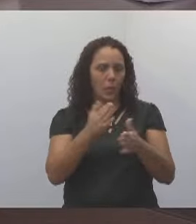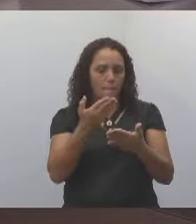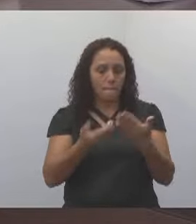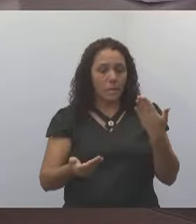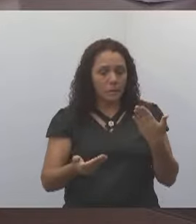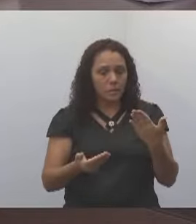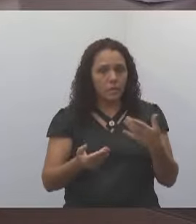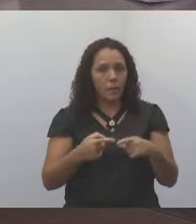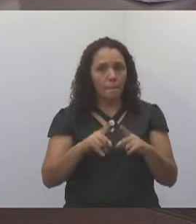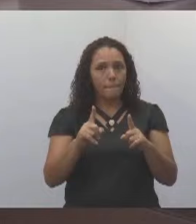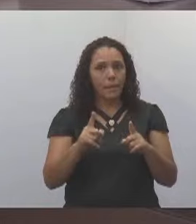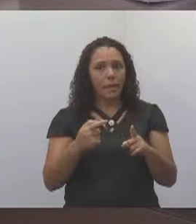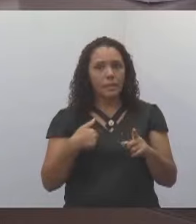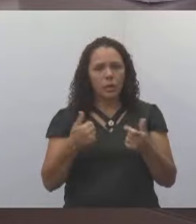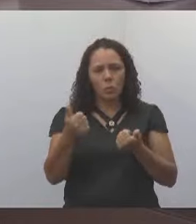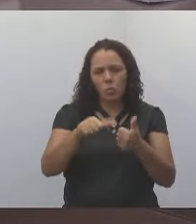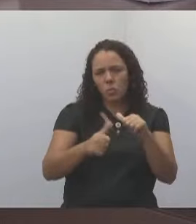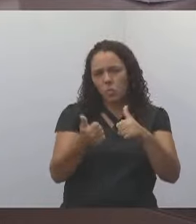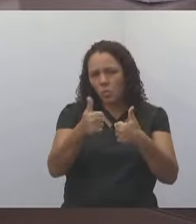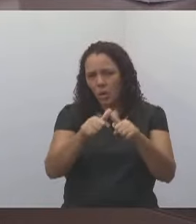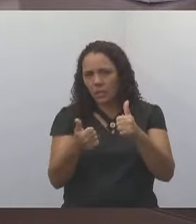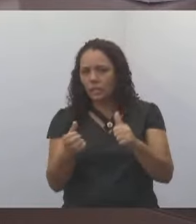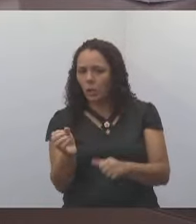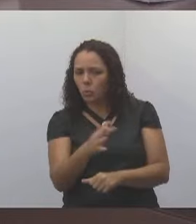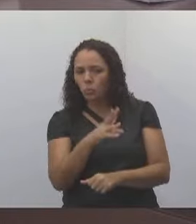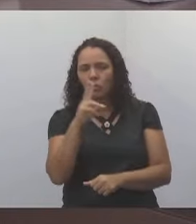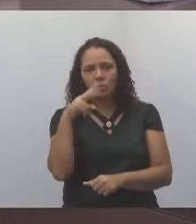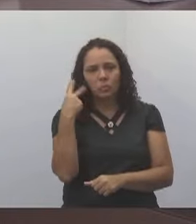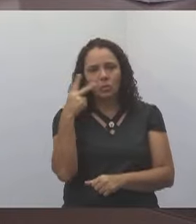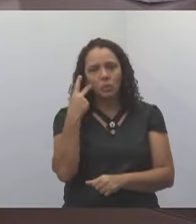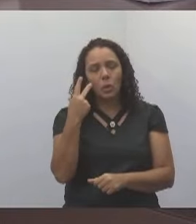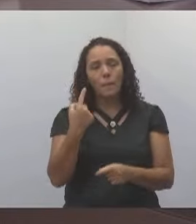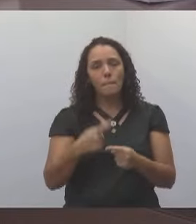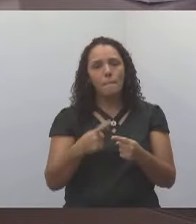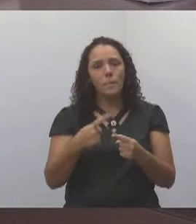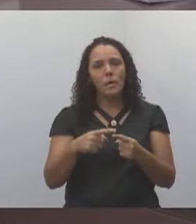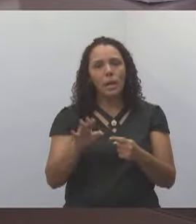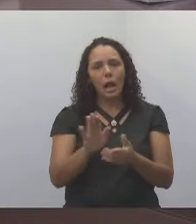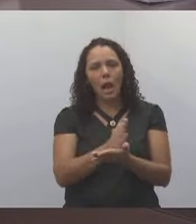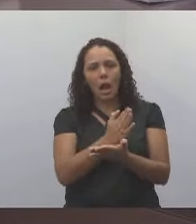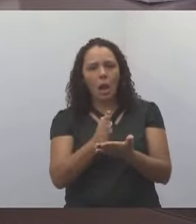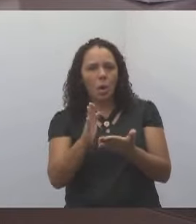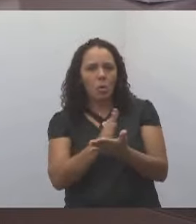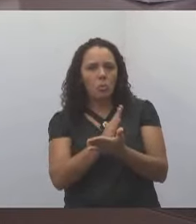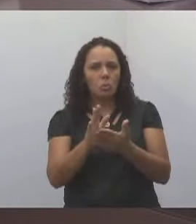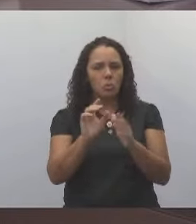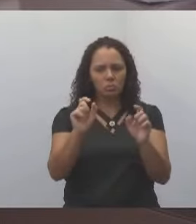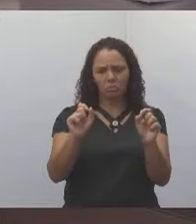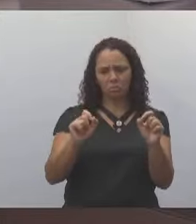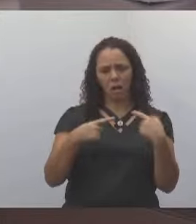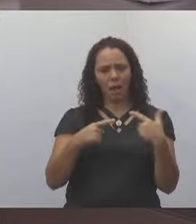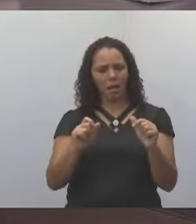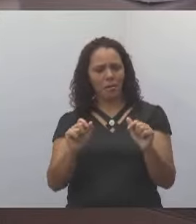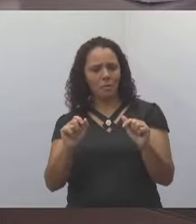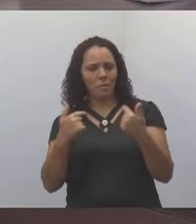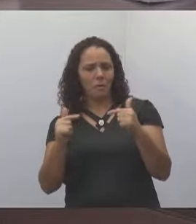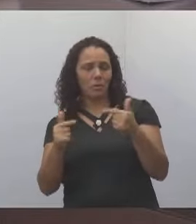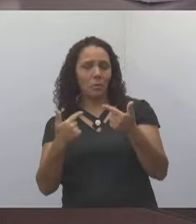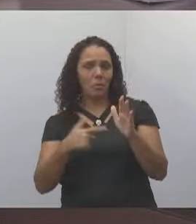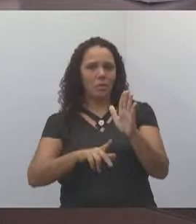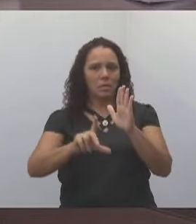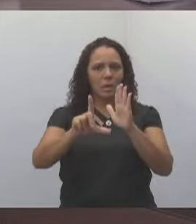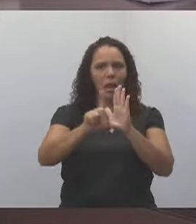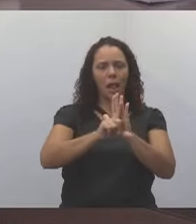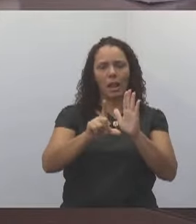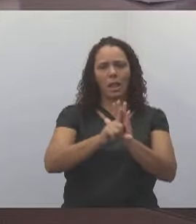vou analisar bem assim os vereadores que entraram aqui, porque alguns faziam críticas às nossas leis, né? Que vereador faz